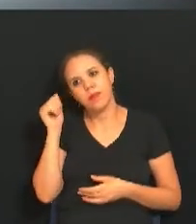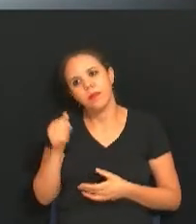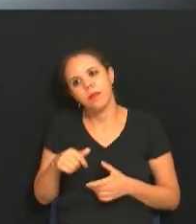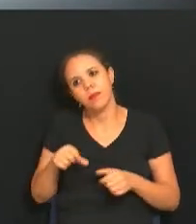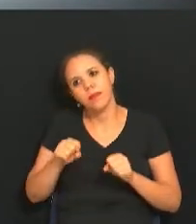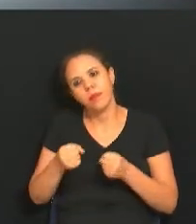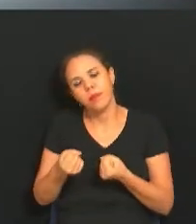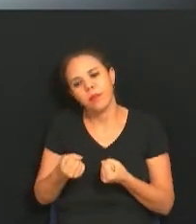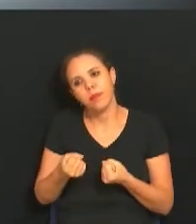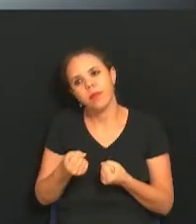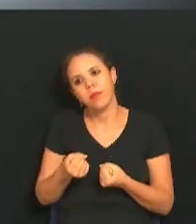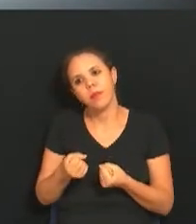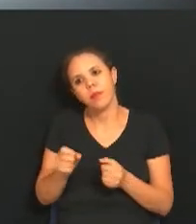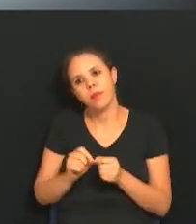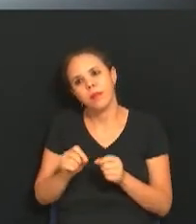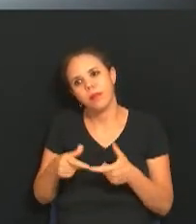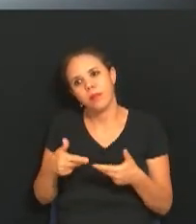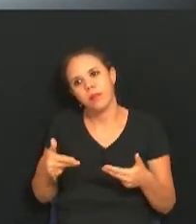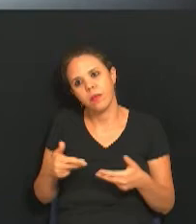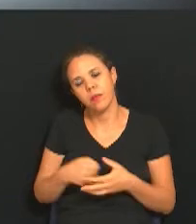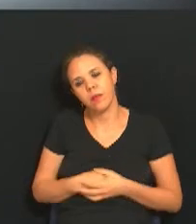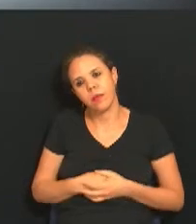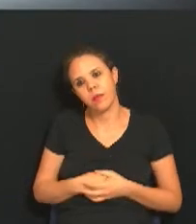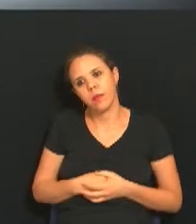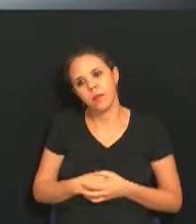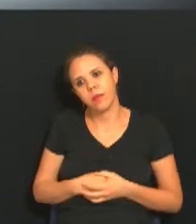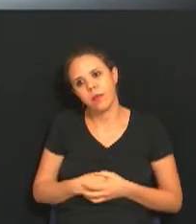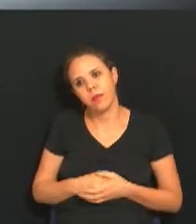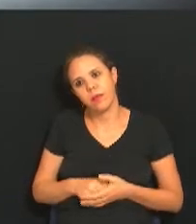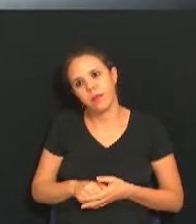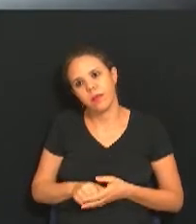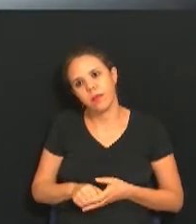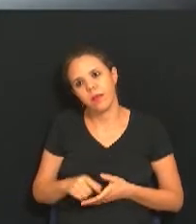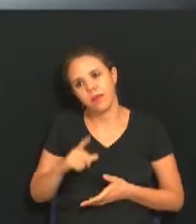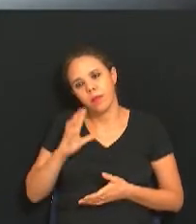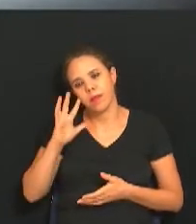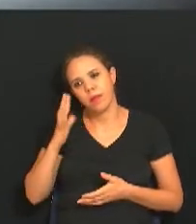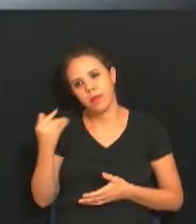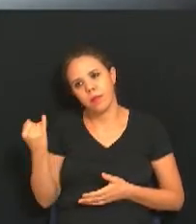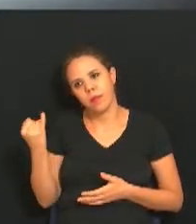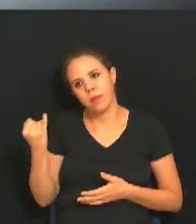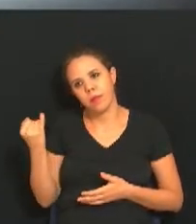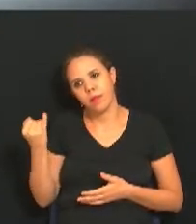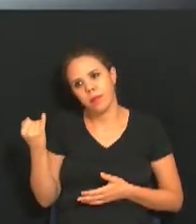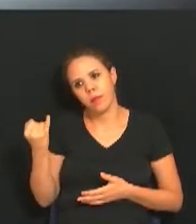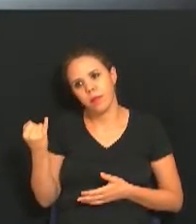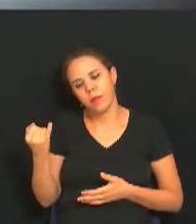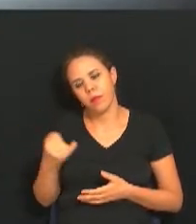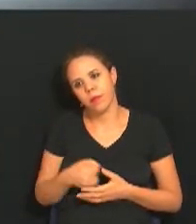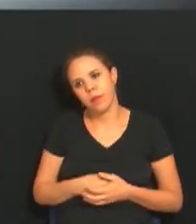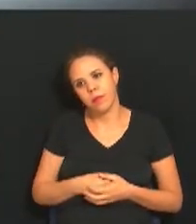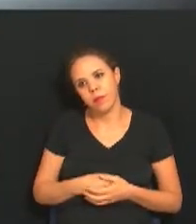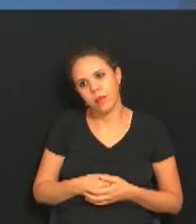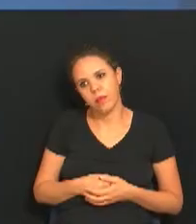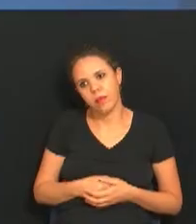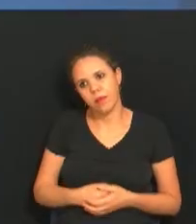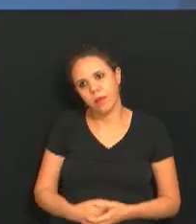defender, prevenir, fazer ações, isso vai ter uma consequência importante no sentido da prevenção.